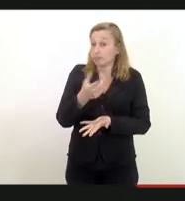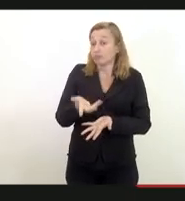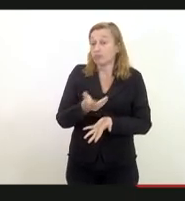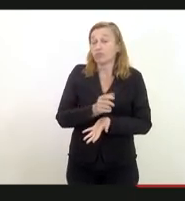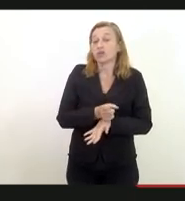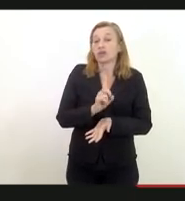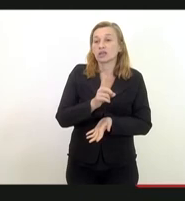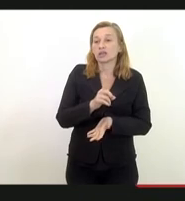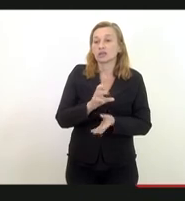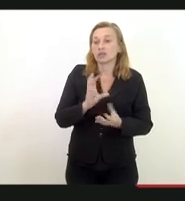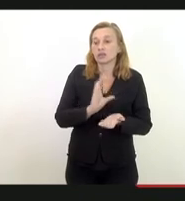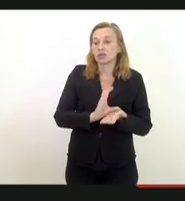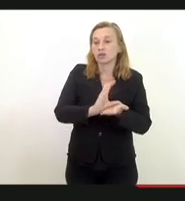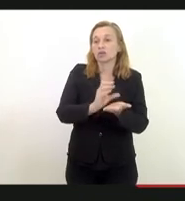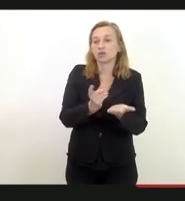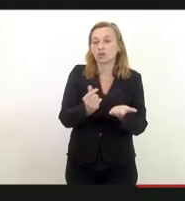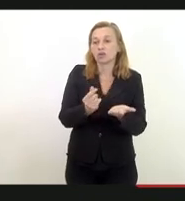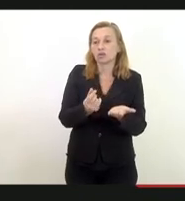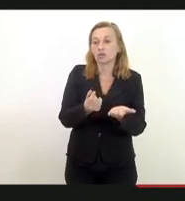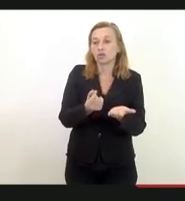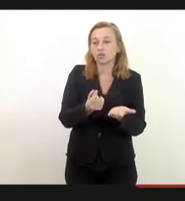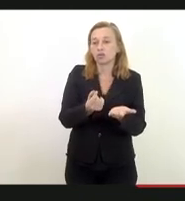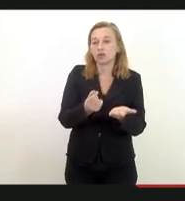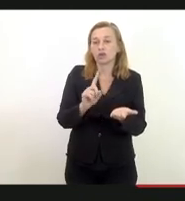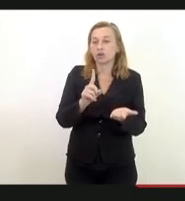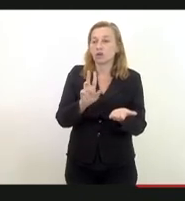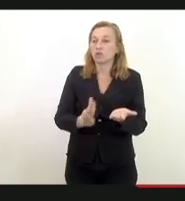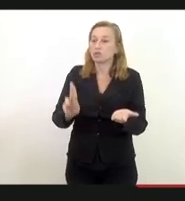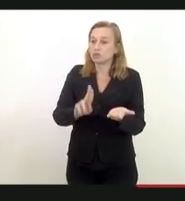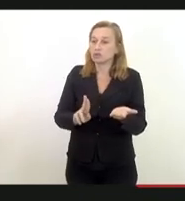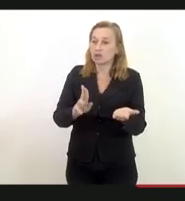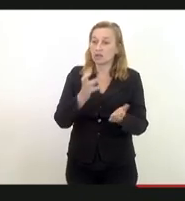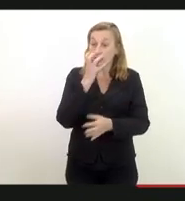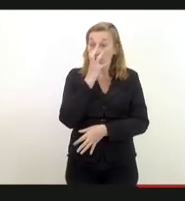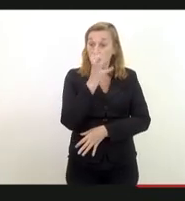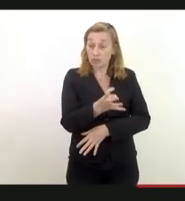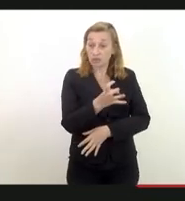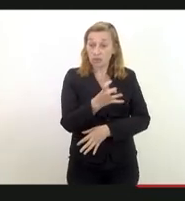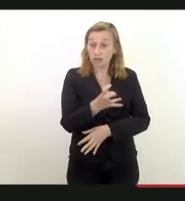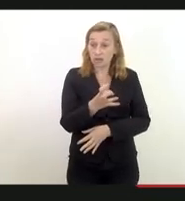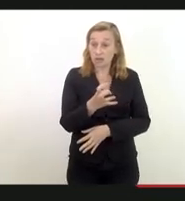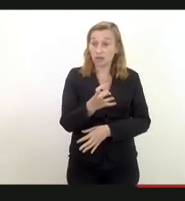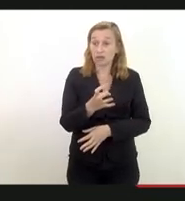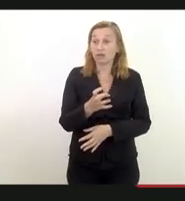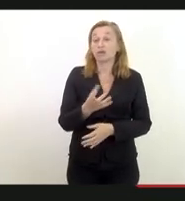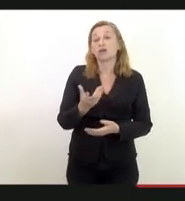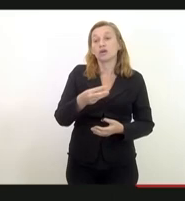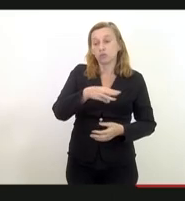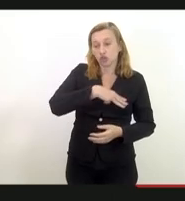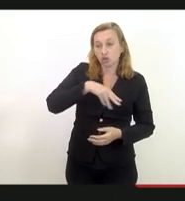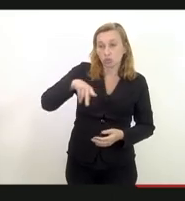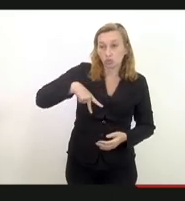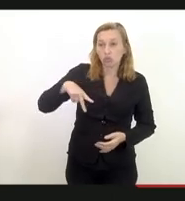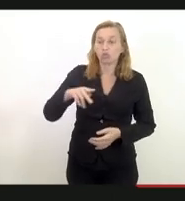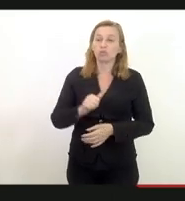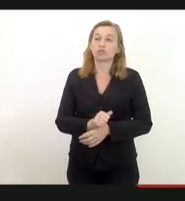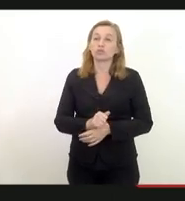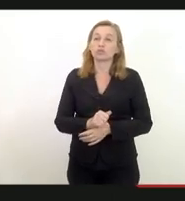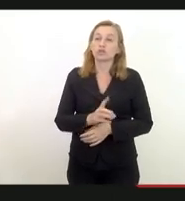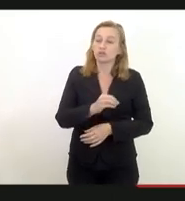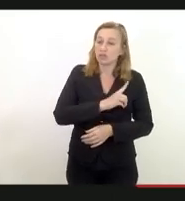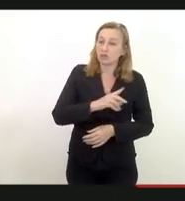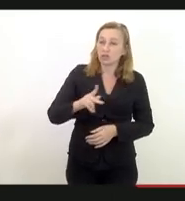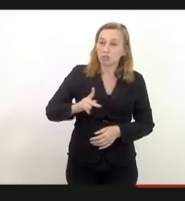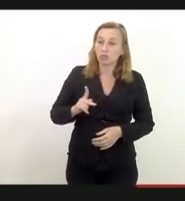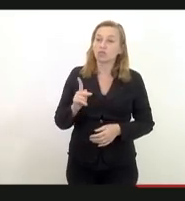o recurso não seja utilizado, denunciar junto aos órgãos de controle, aí é Ministério Público, Defensoria Pública,